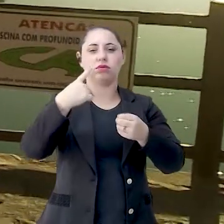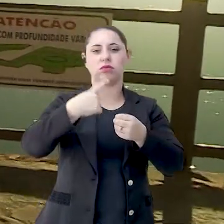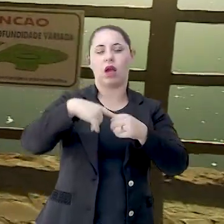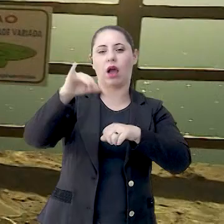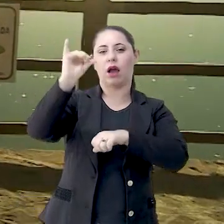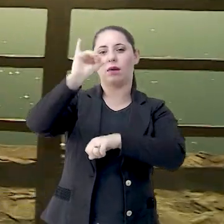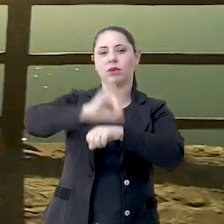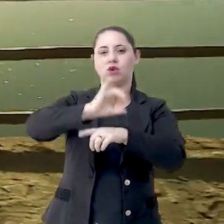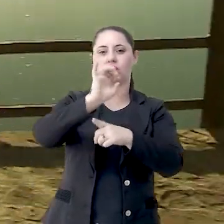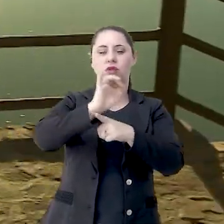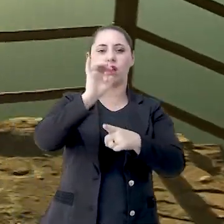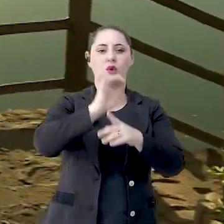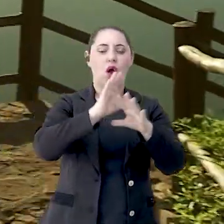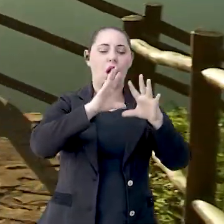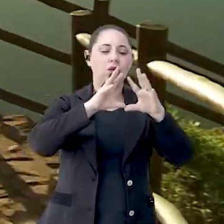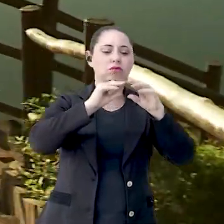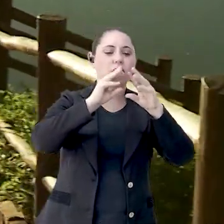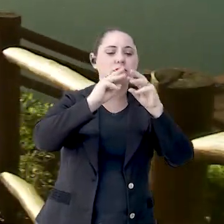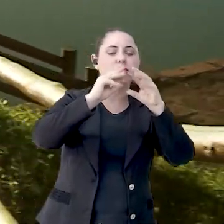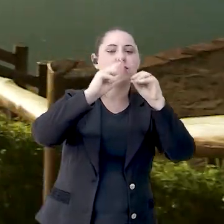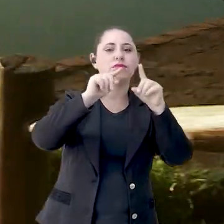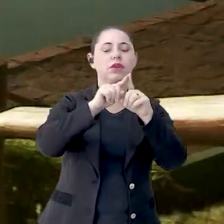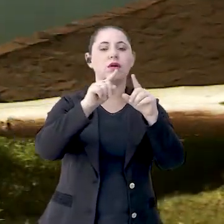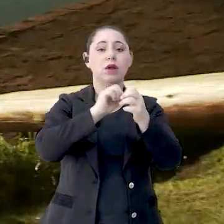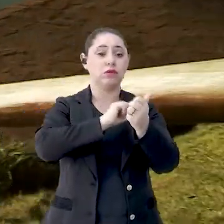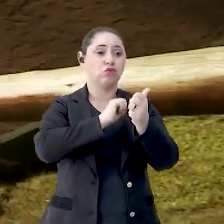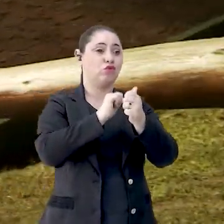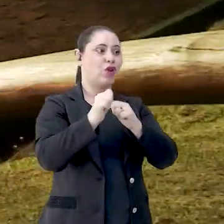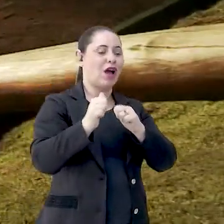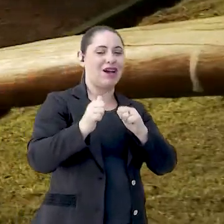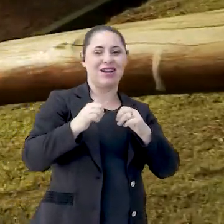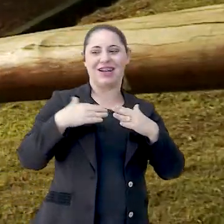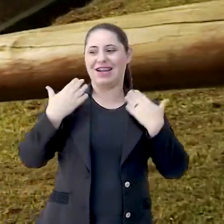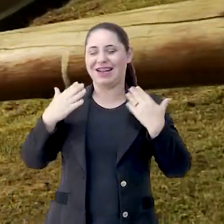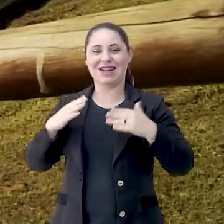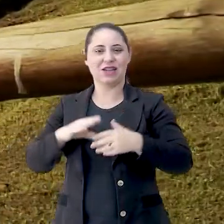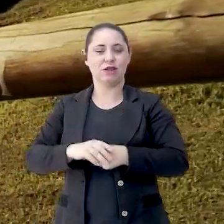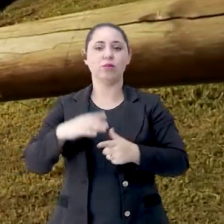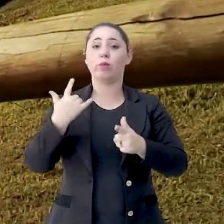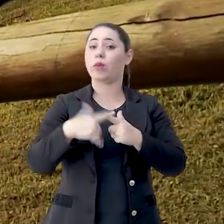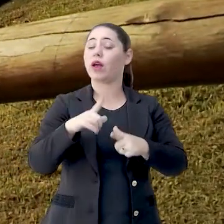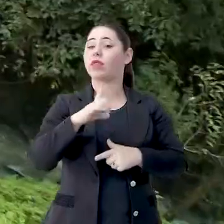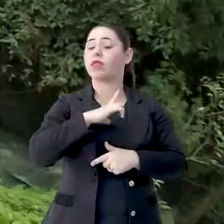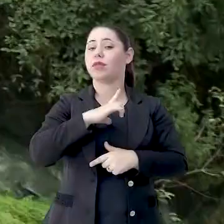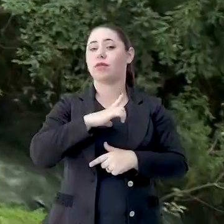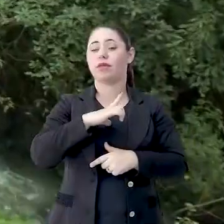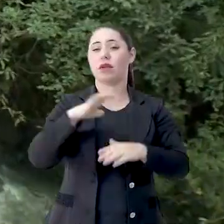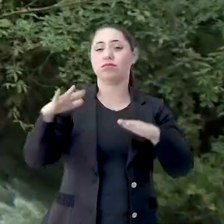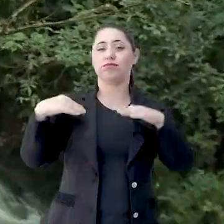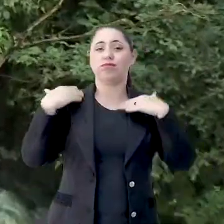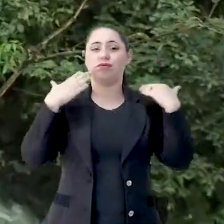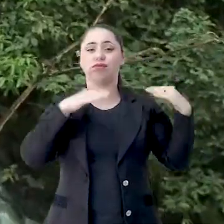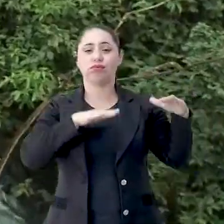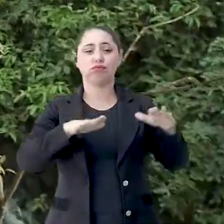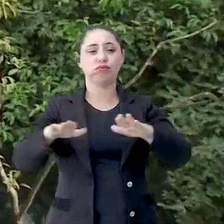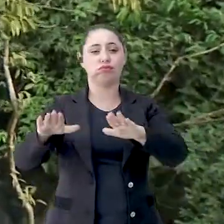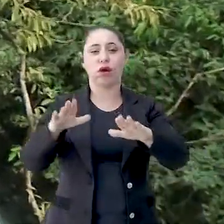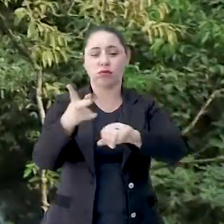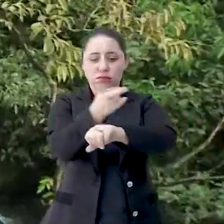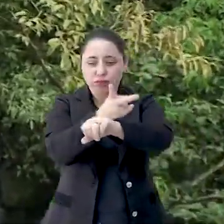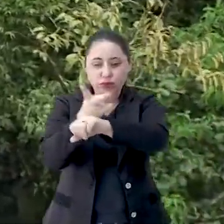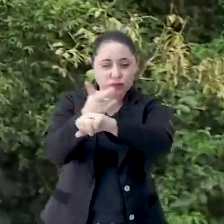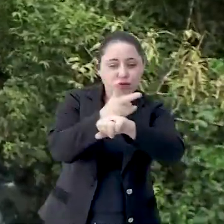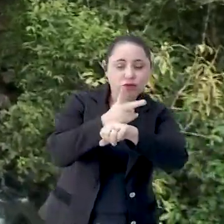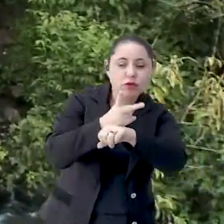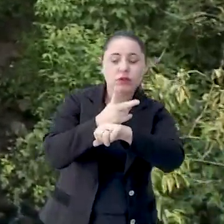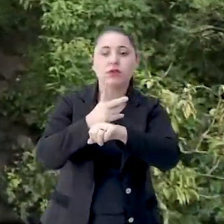exploração. Está inserida na lista das 100 cidades mais promissoras do Brasil, podendo tornar-se, em breve, um